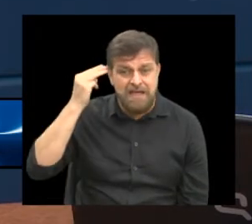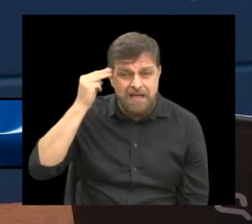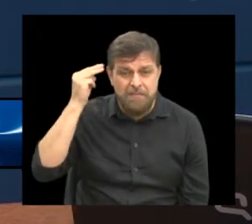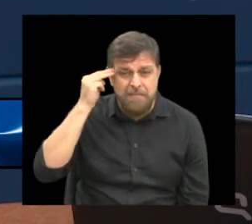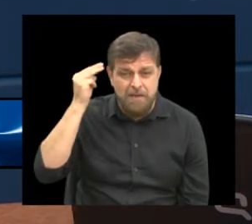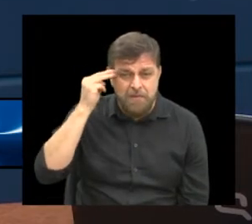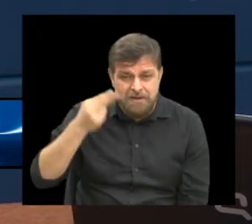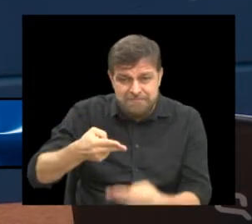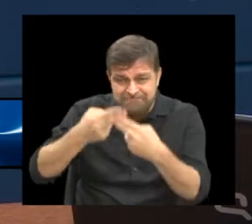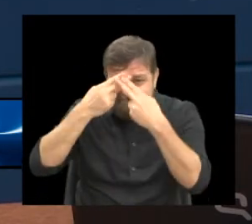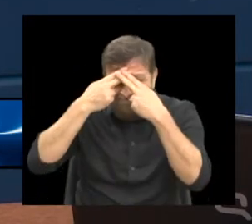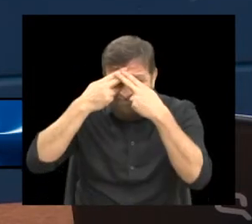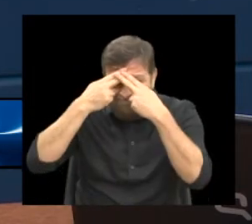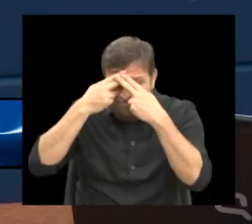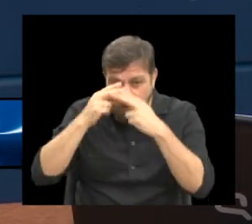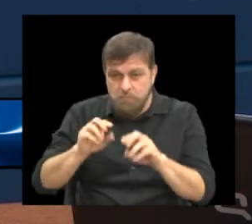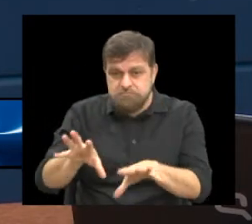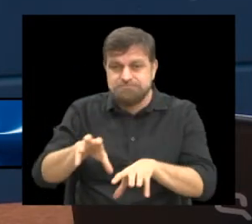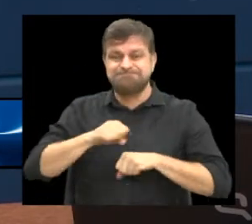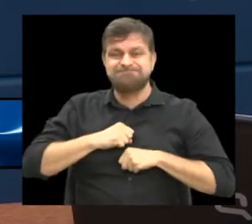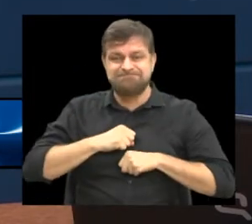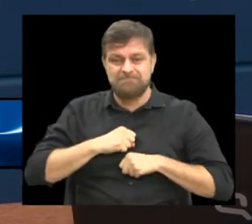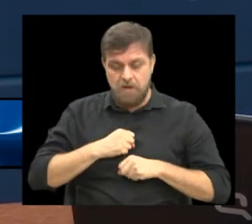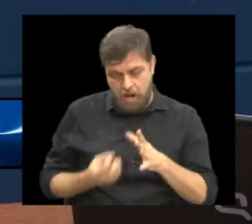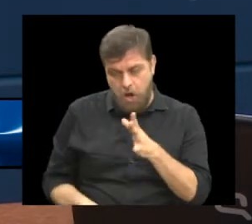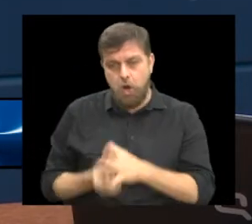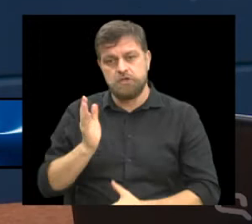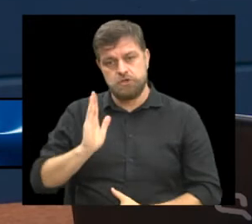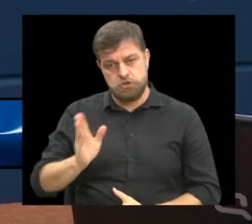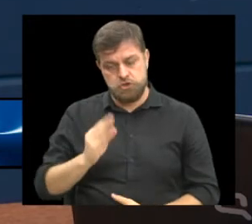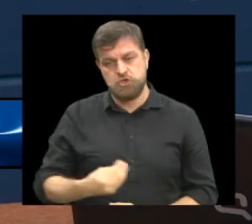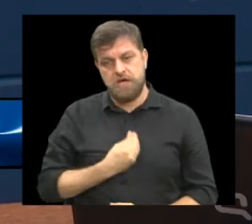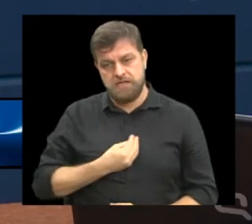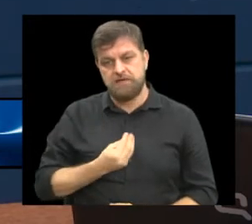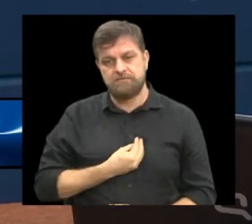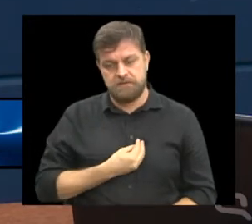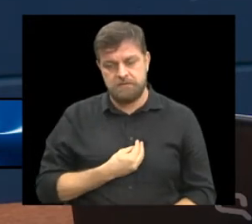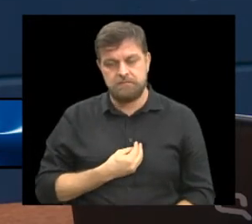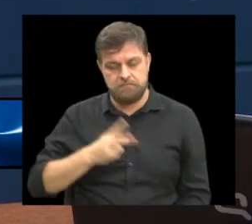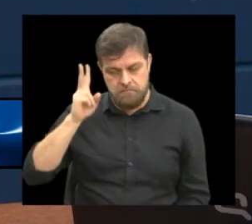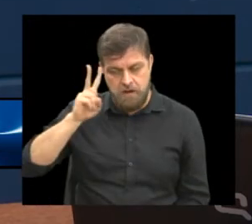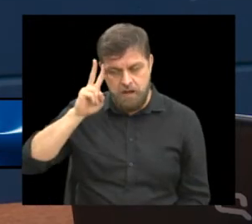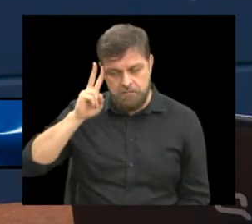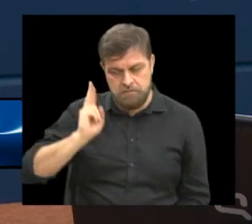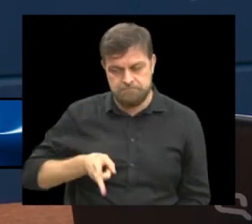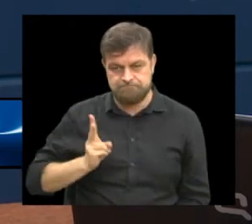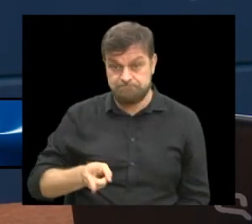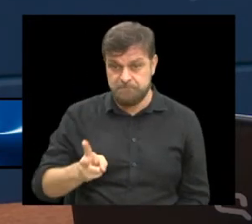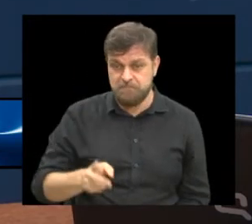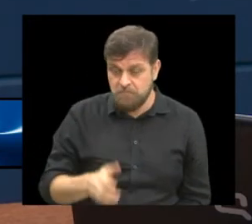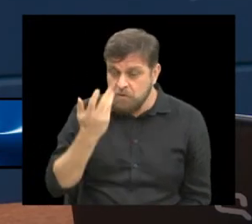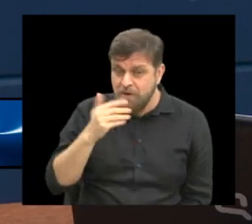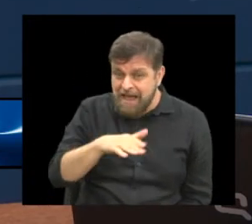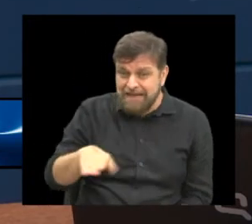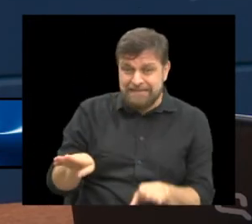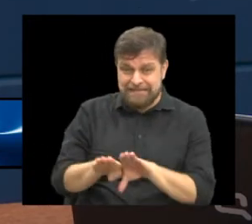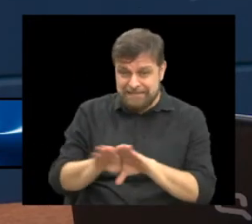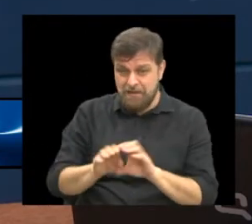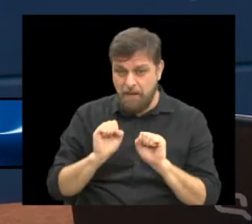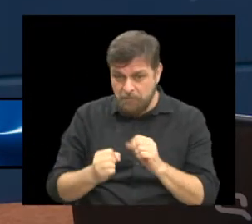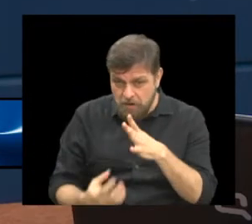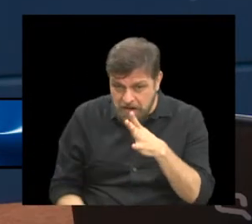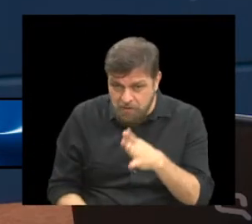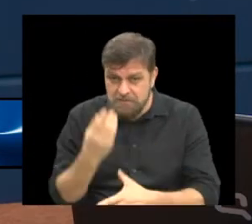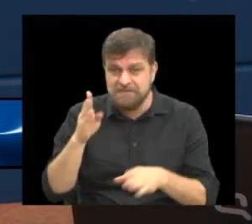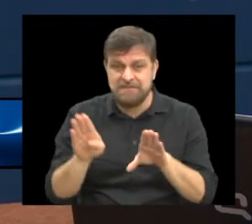memória do que passou, ela vai ter. Tá? Então, essa criança provavelmente também pode desenvolver algum